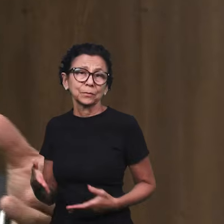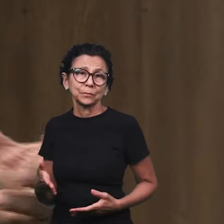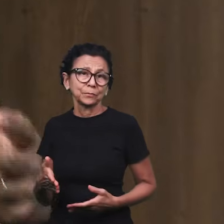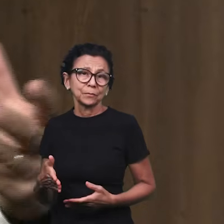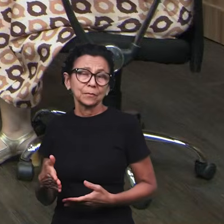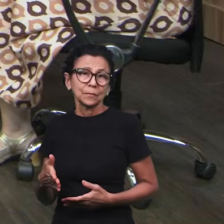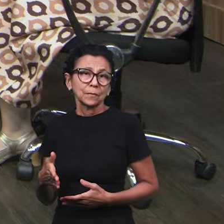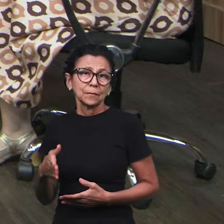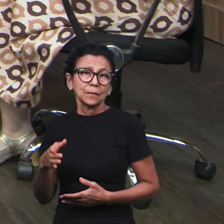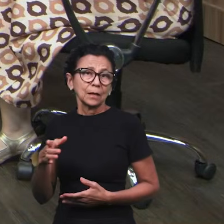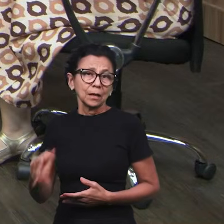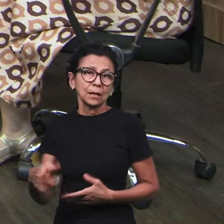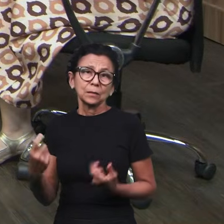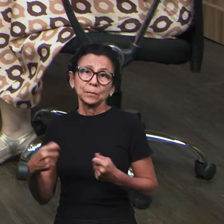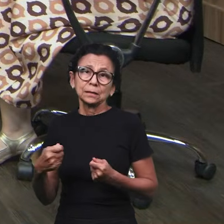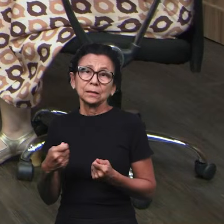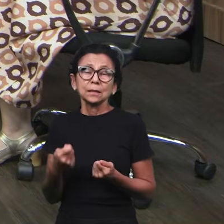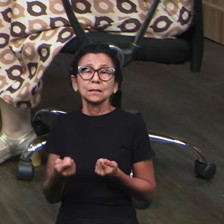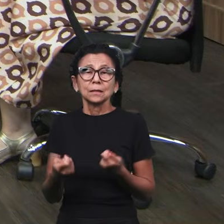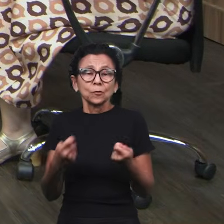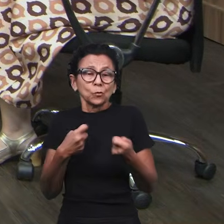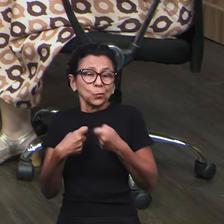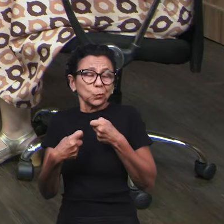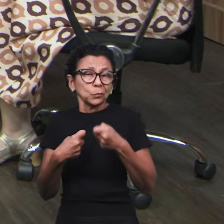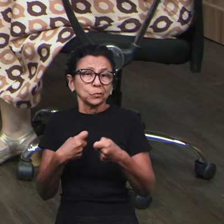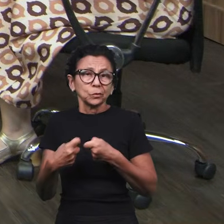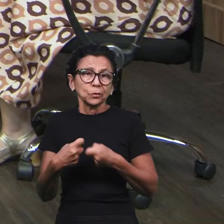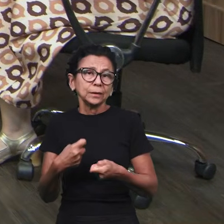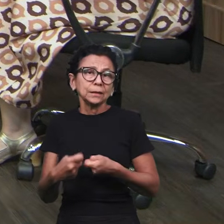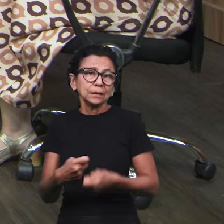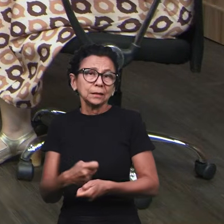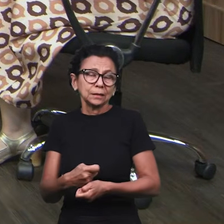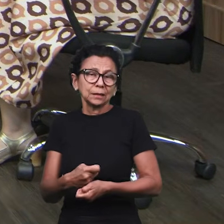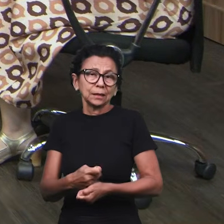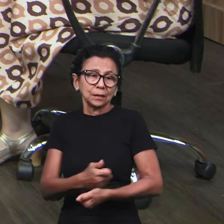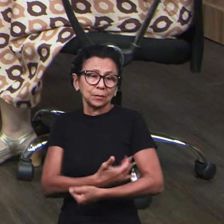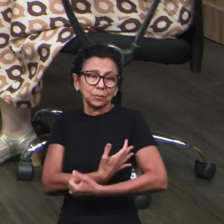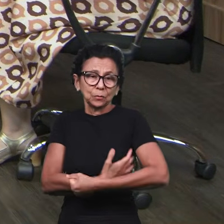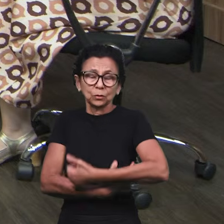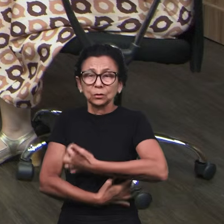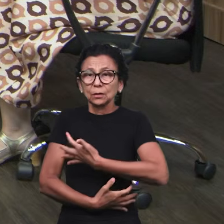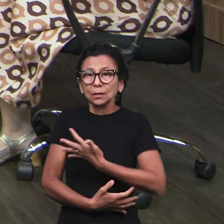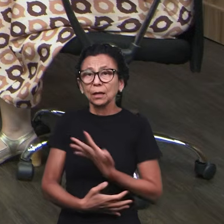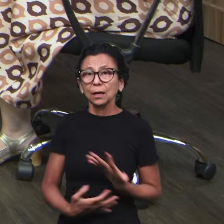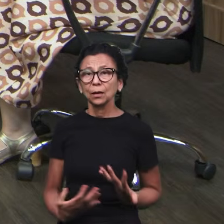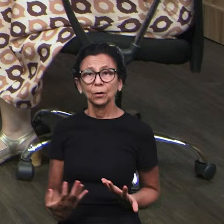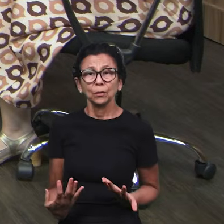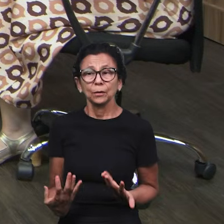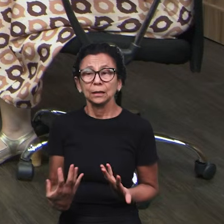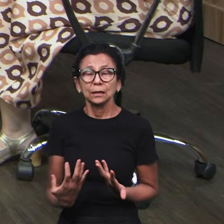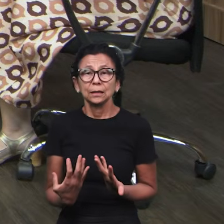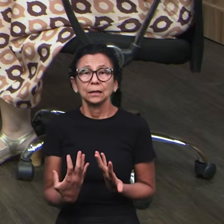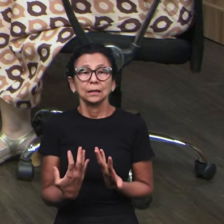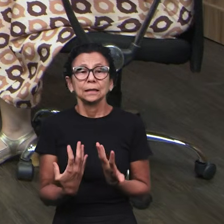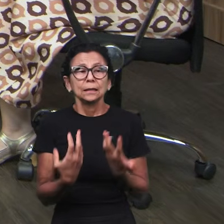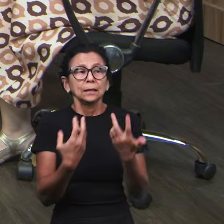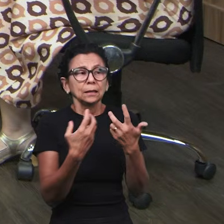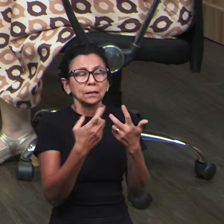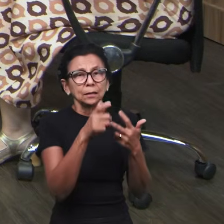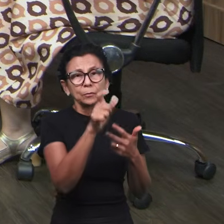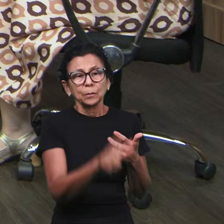saber lidar com equilíbrio, dialogar com as pessoas e explicar